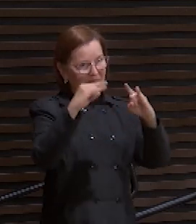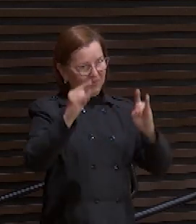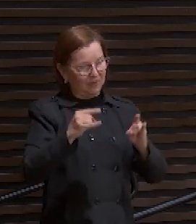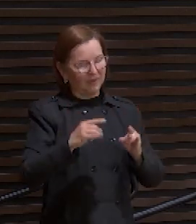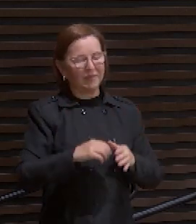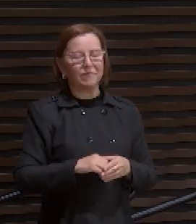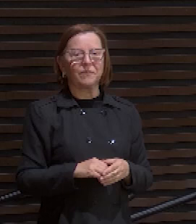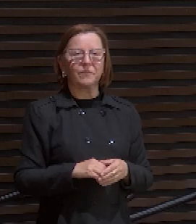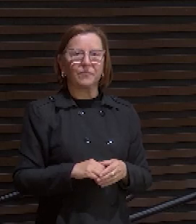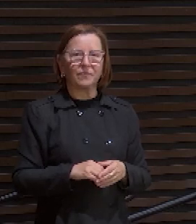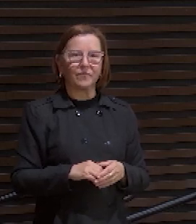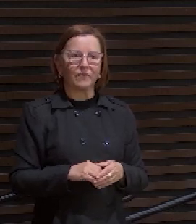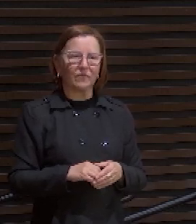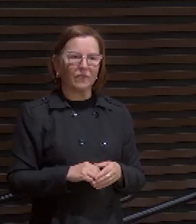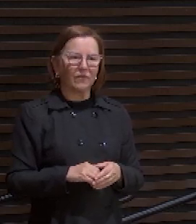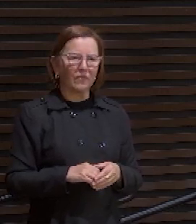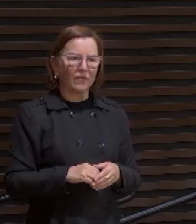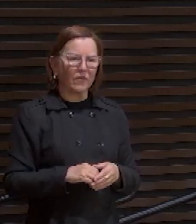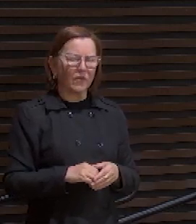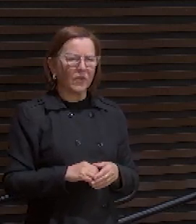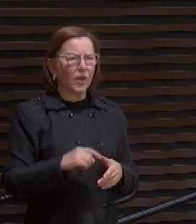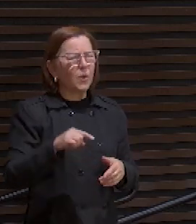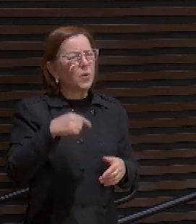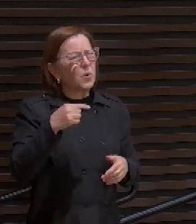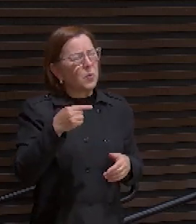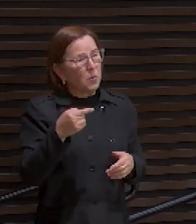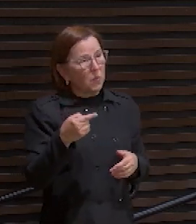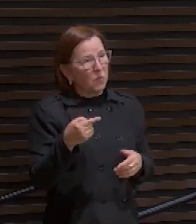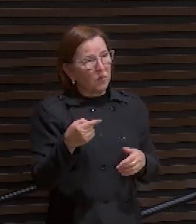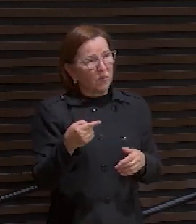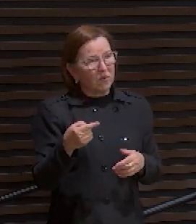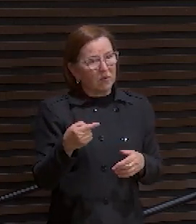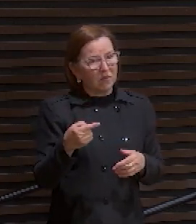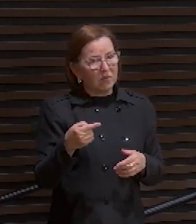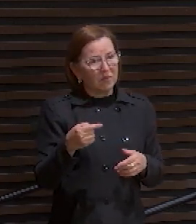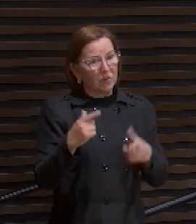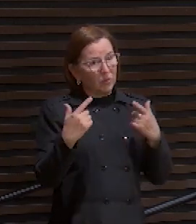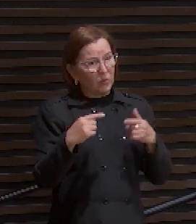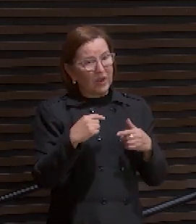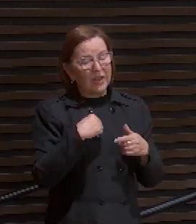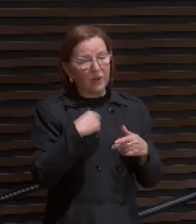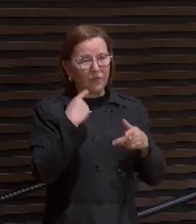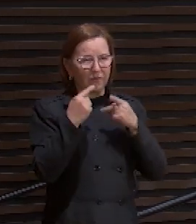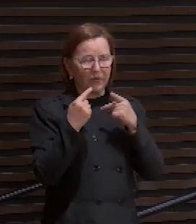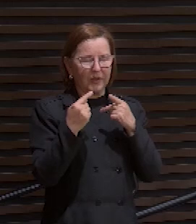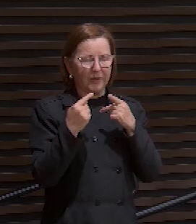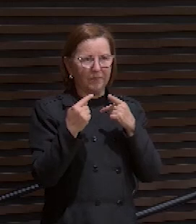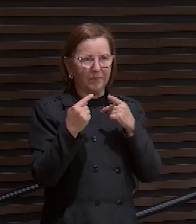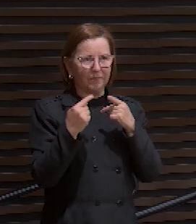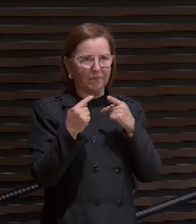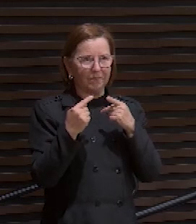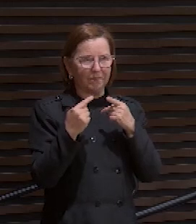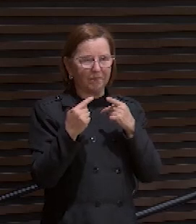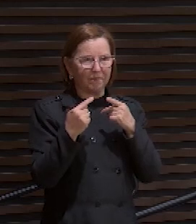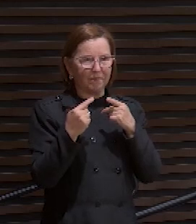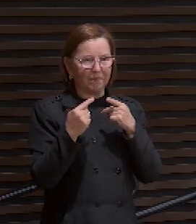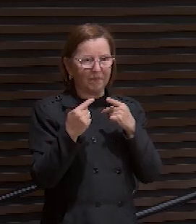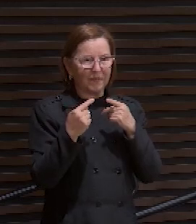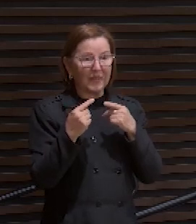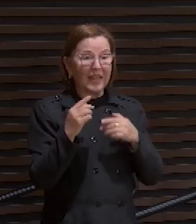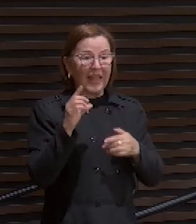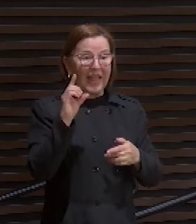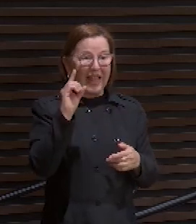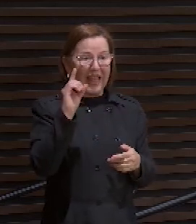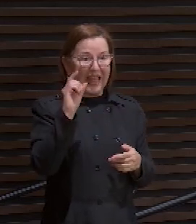Eu vou falar isto numa outro lugar aí para frente, quando Daniel fala